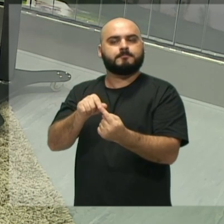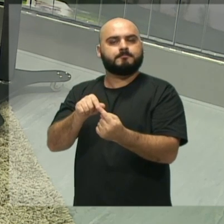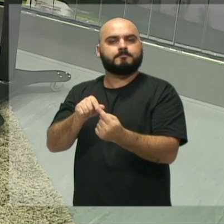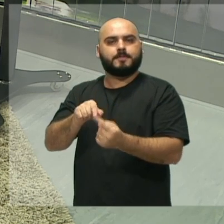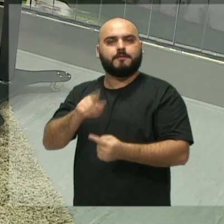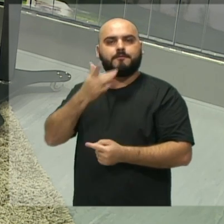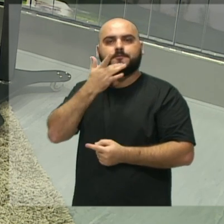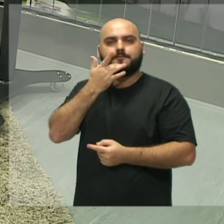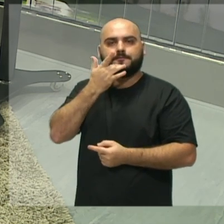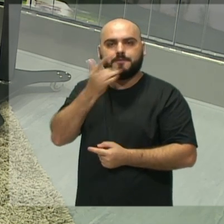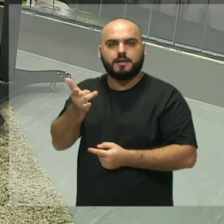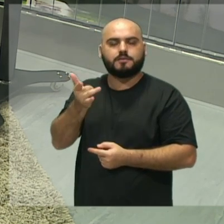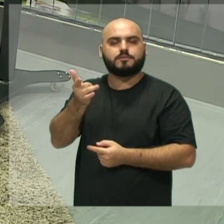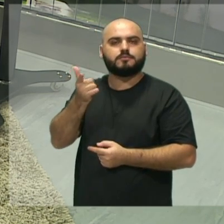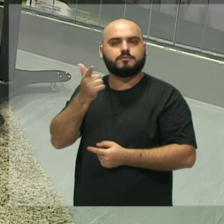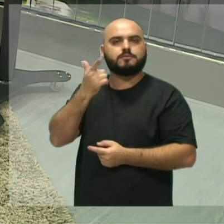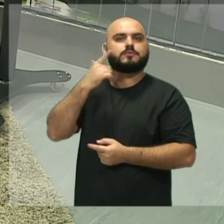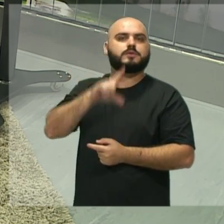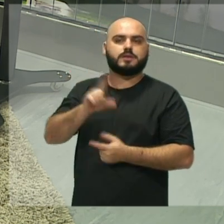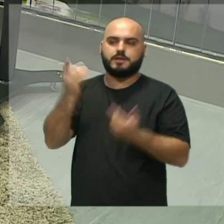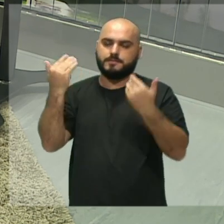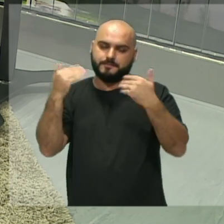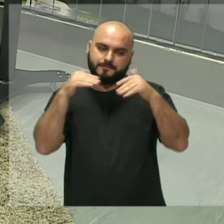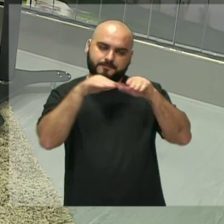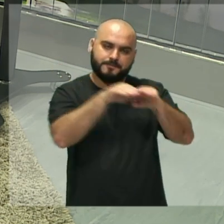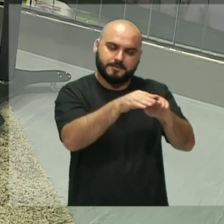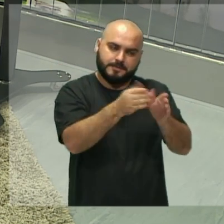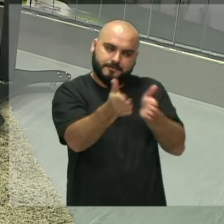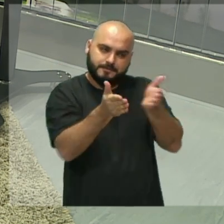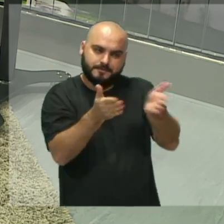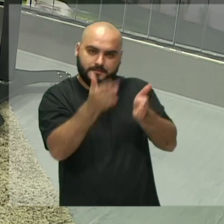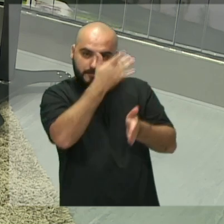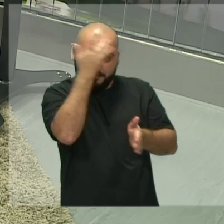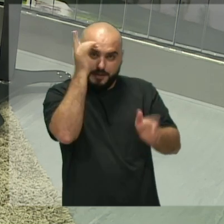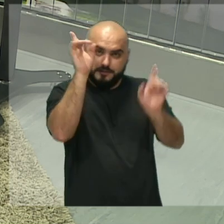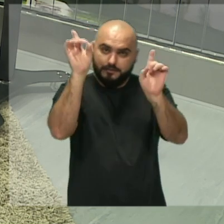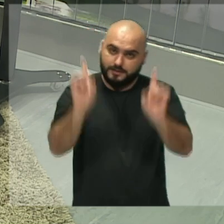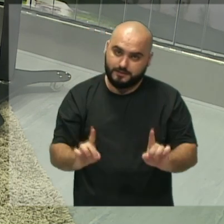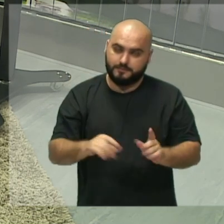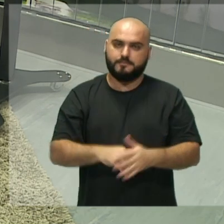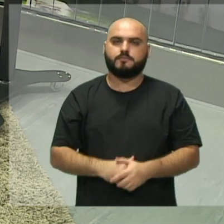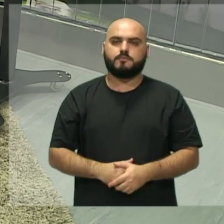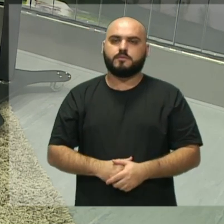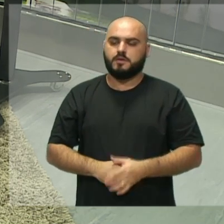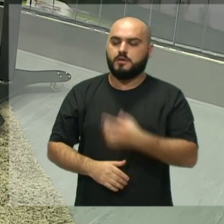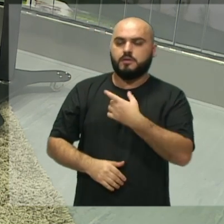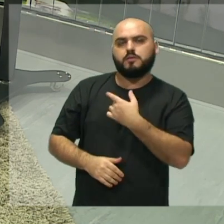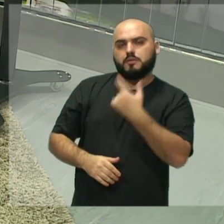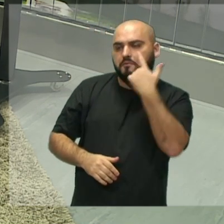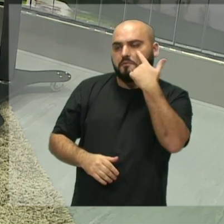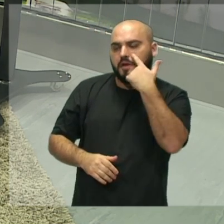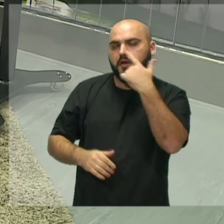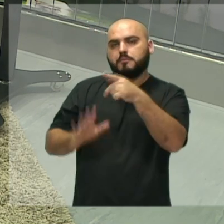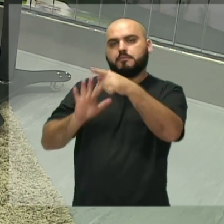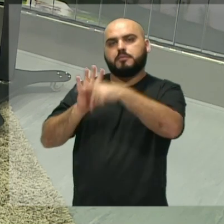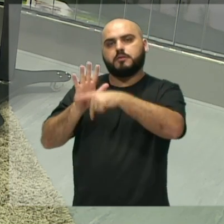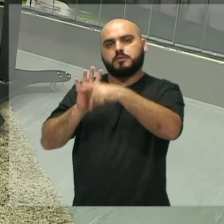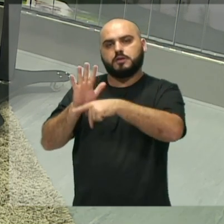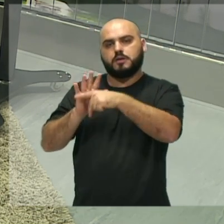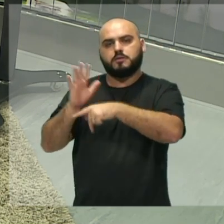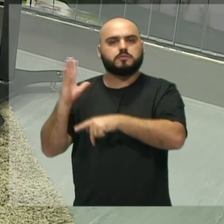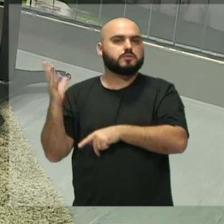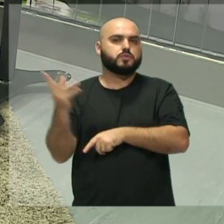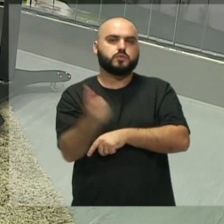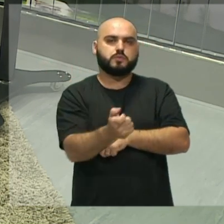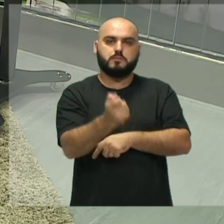mais fácil para tornar um canal de inclusão para as pessoas com deficiência. Então, nós trazemos o projeto para que os colégios possam padronizar, seja ele